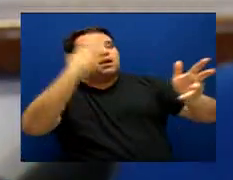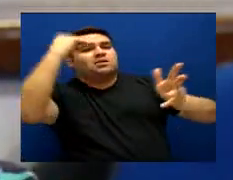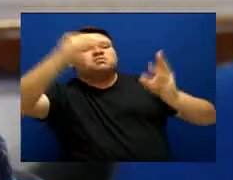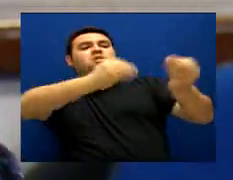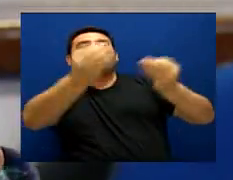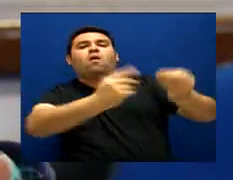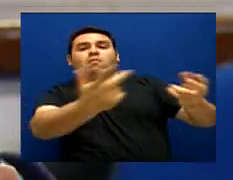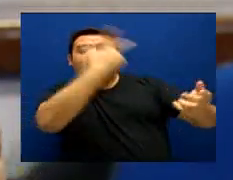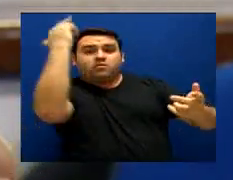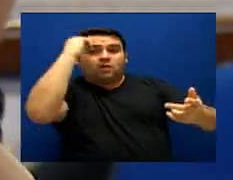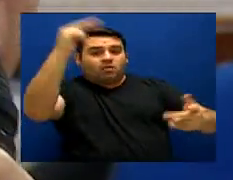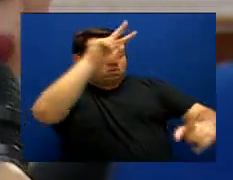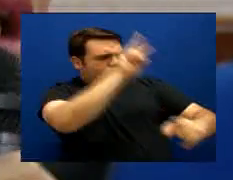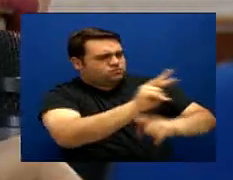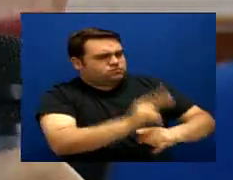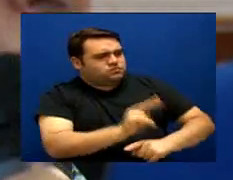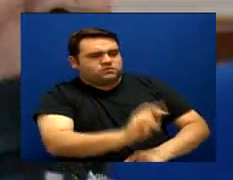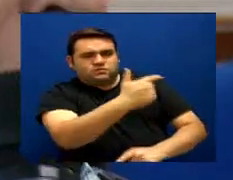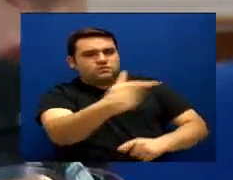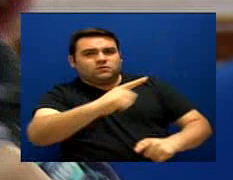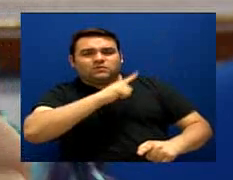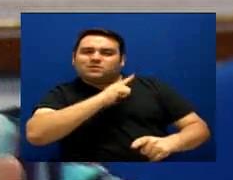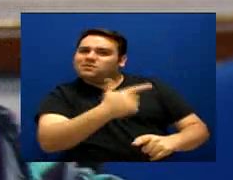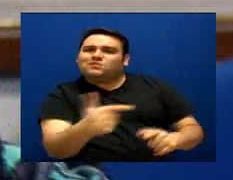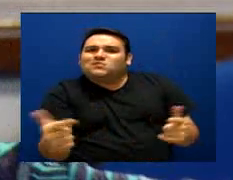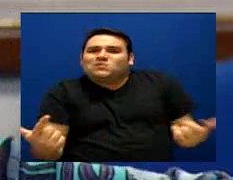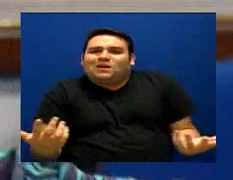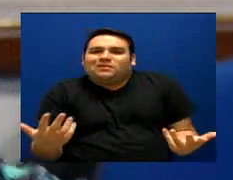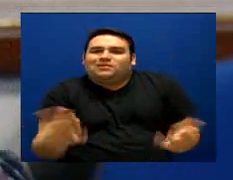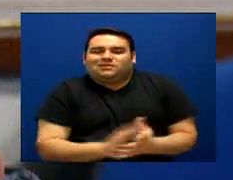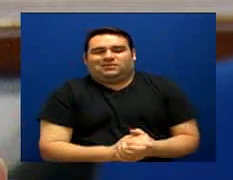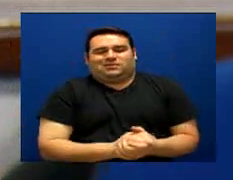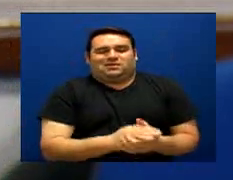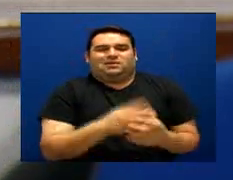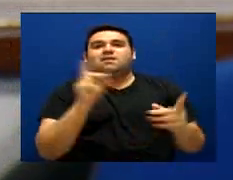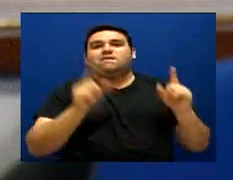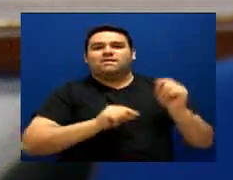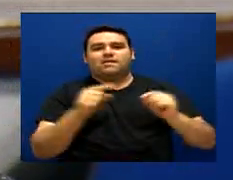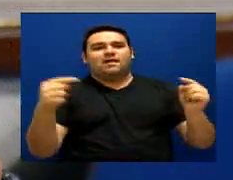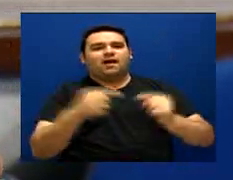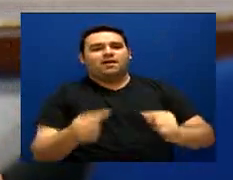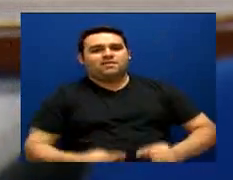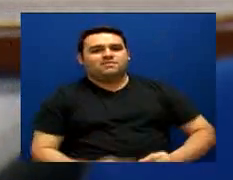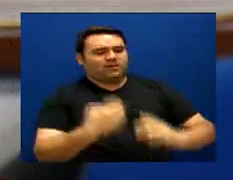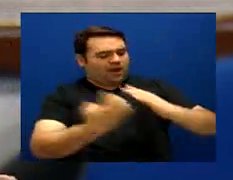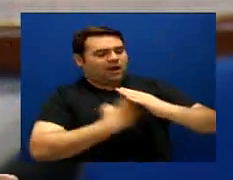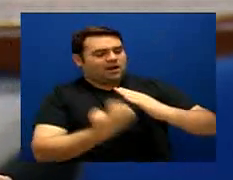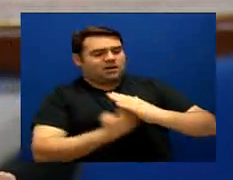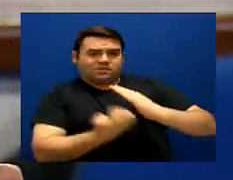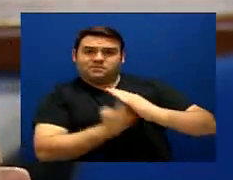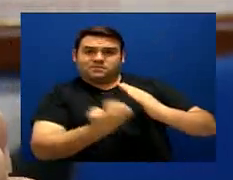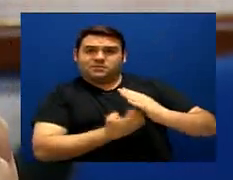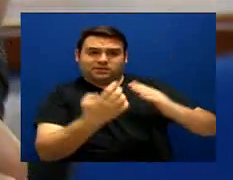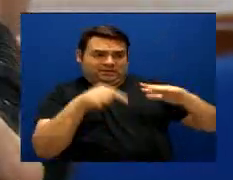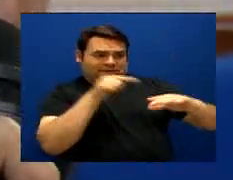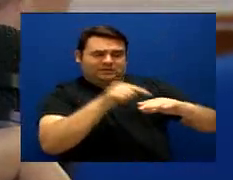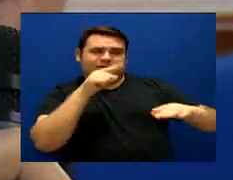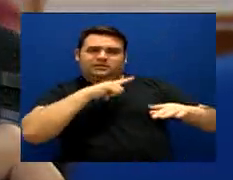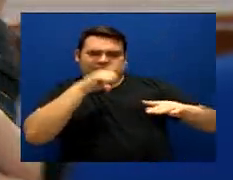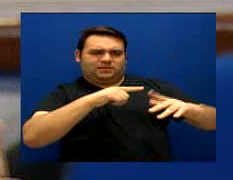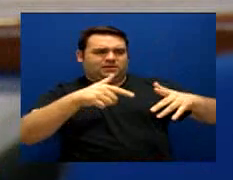de responsabilidade, não só em termos da empresa